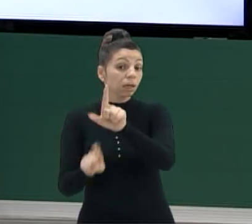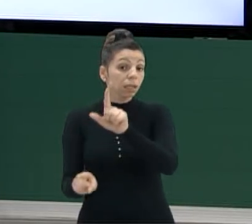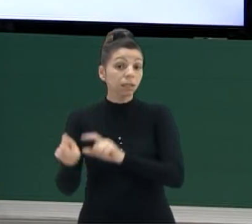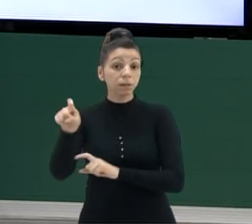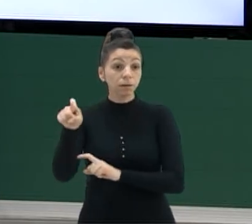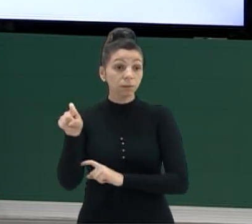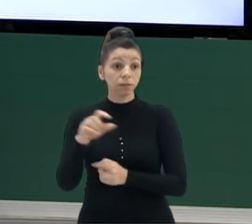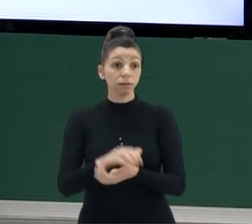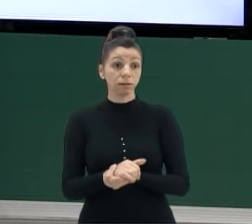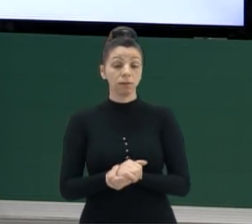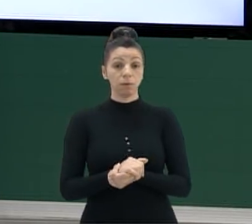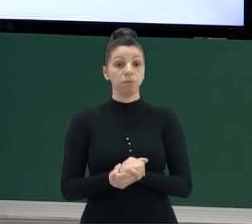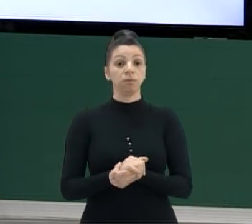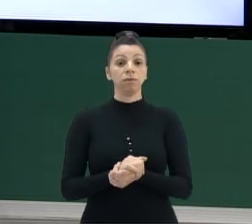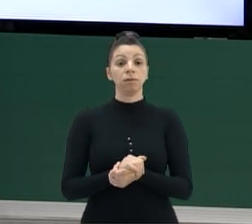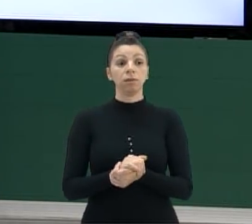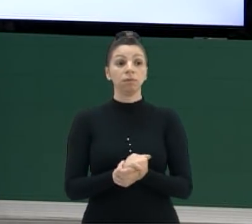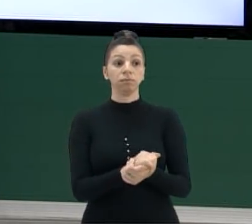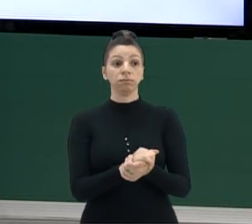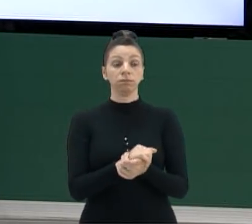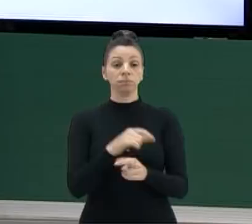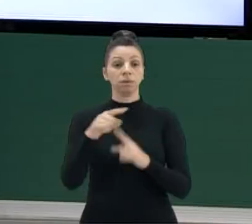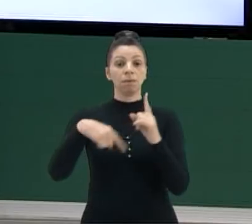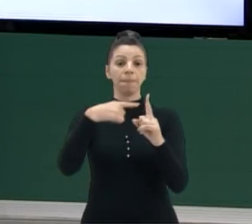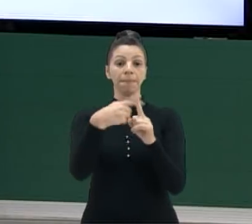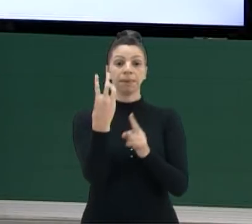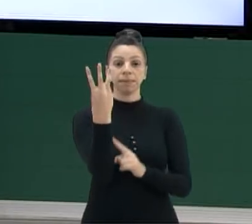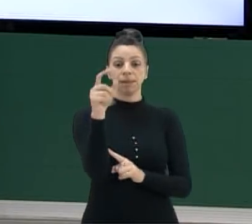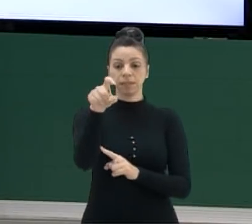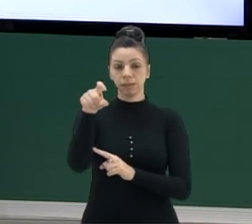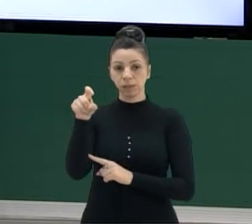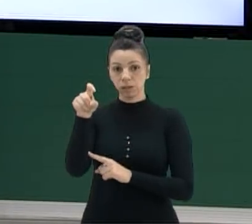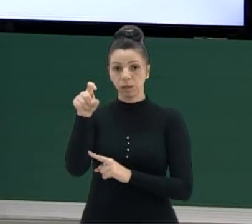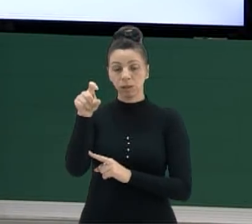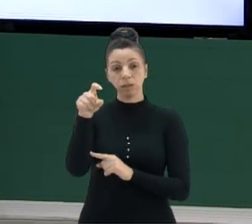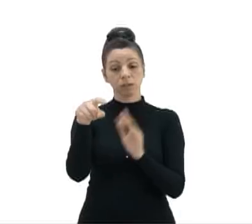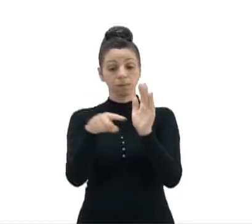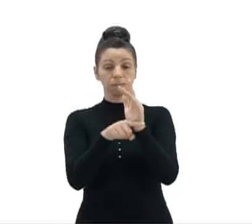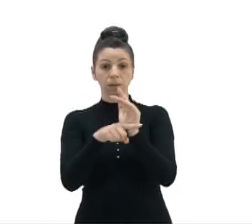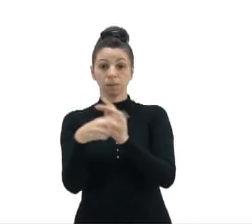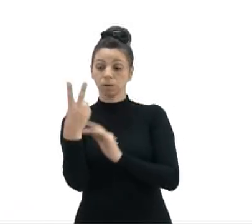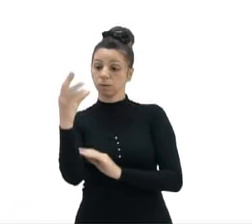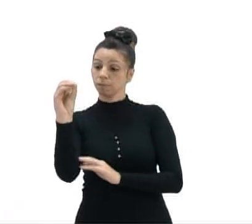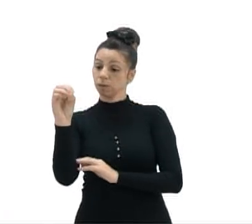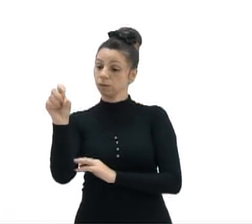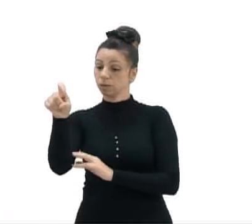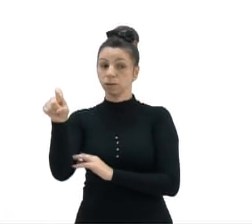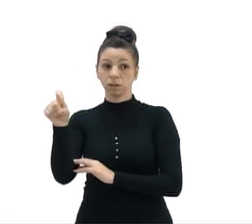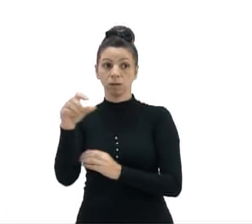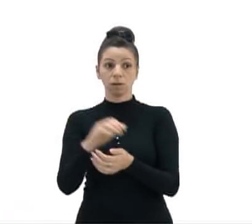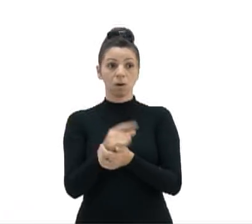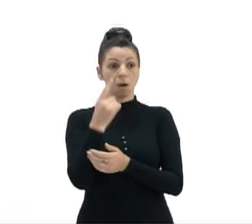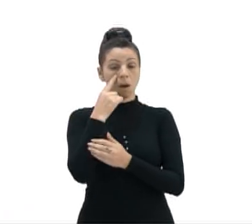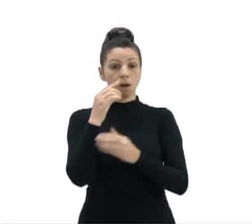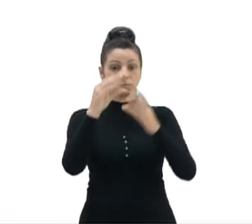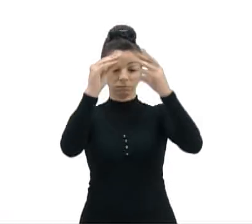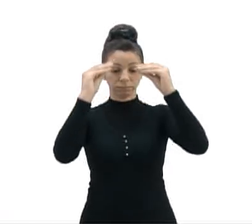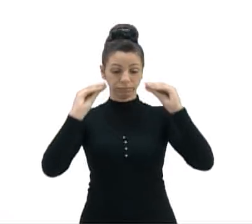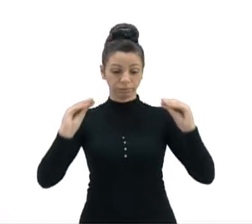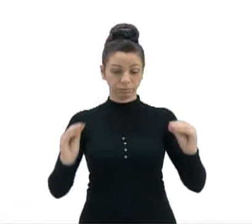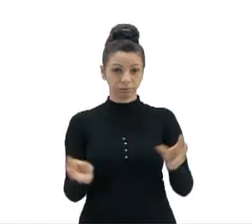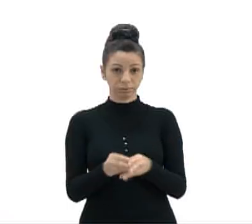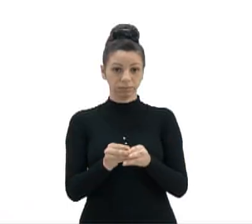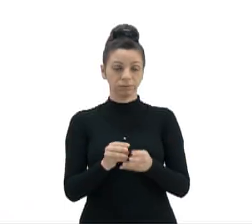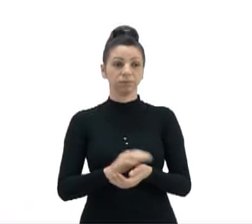menos 20x. Se eu agrupá-los, o que vai acontecer? Olha lá, com o x, eu fazendo